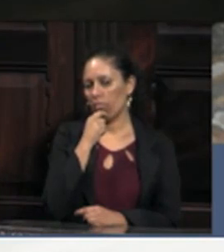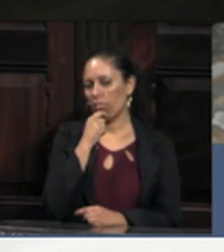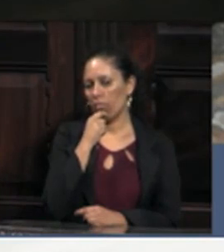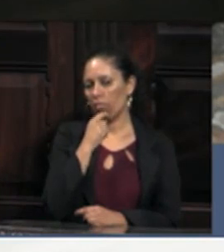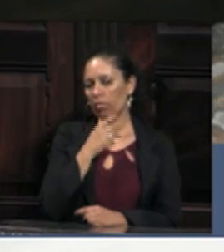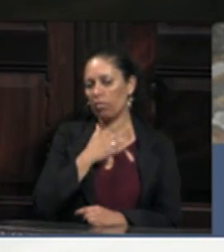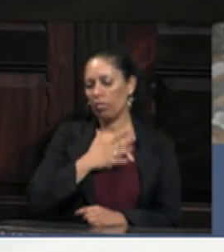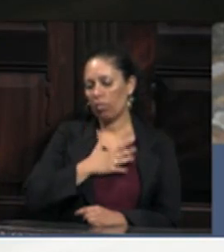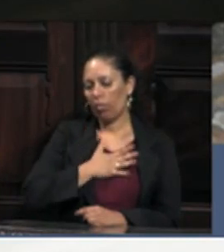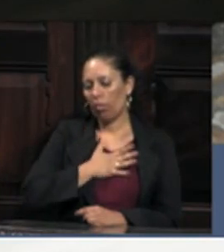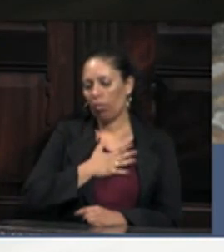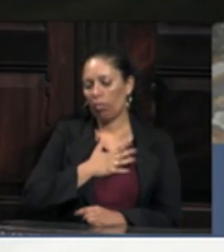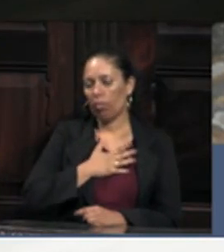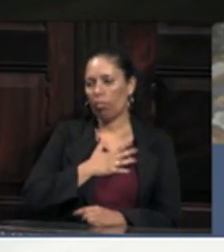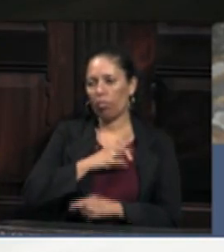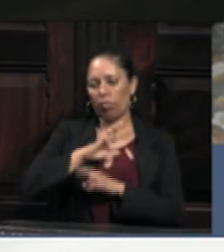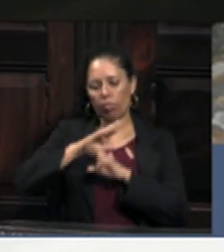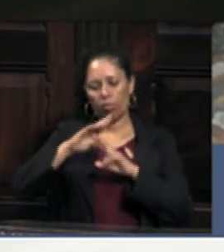diversidade religiosa,